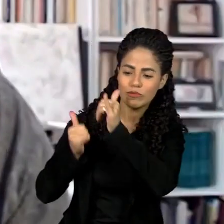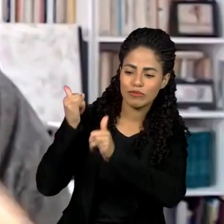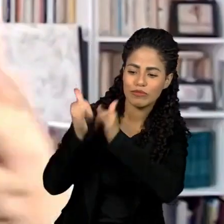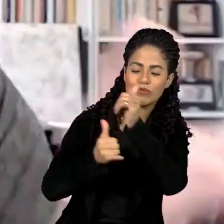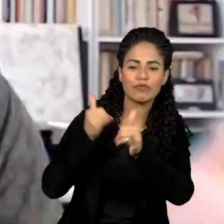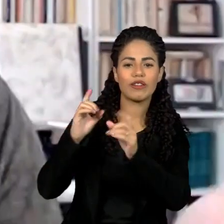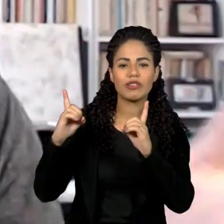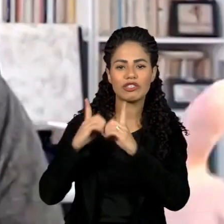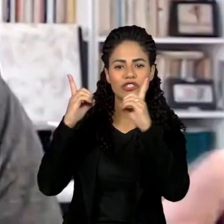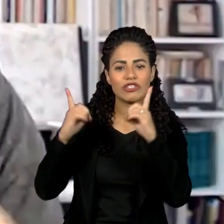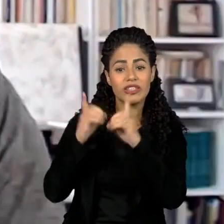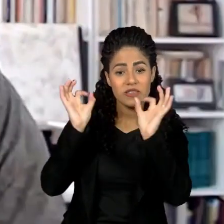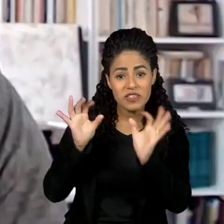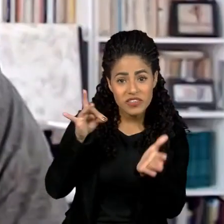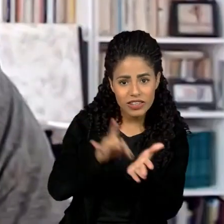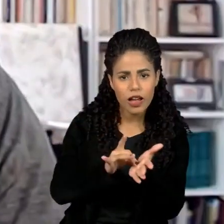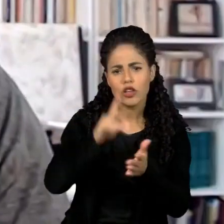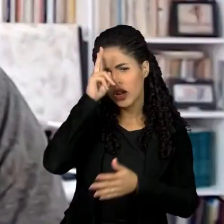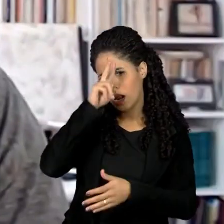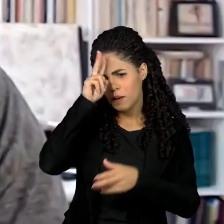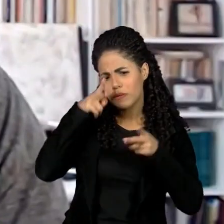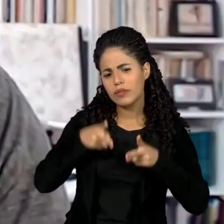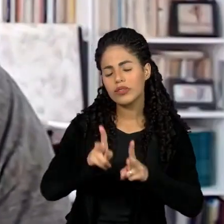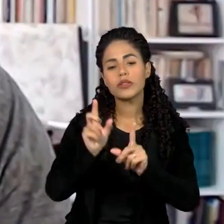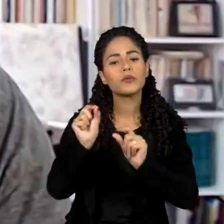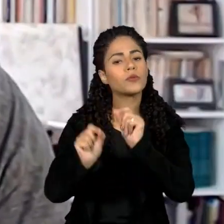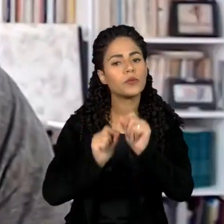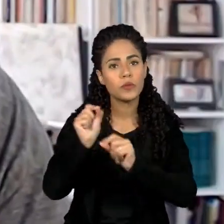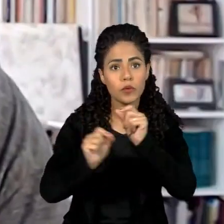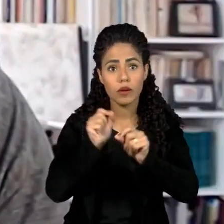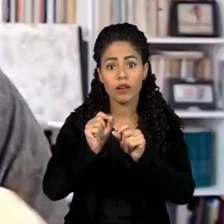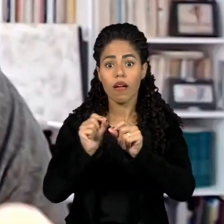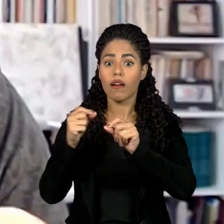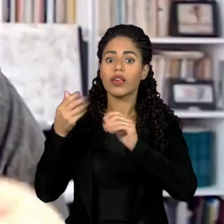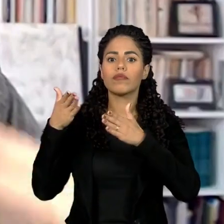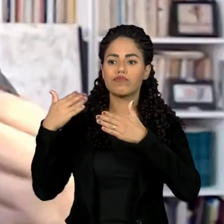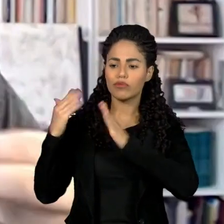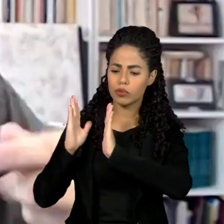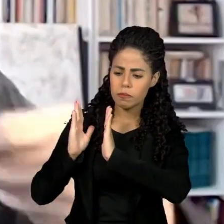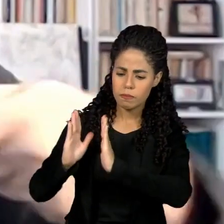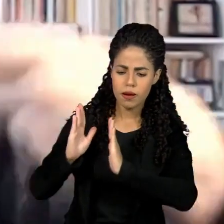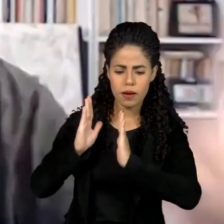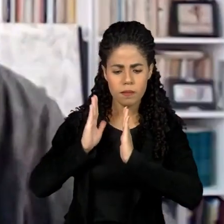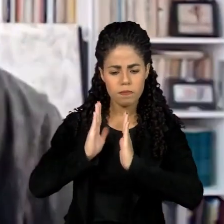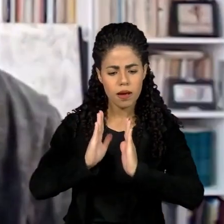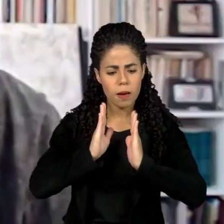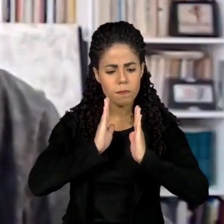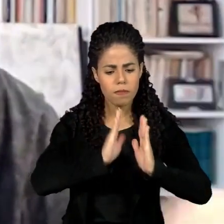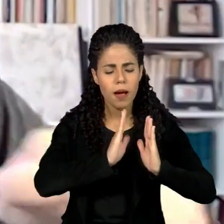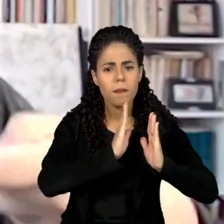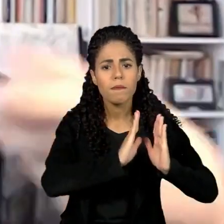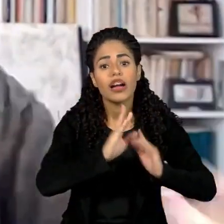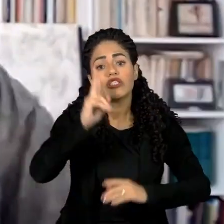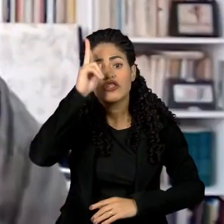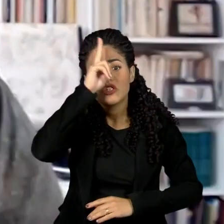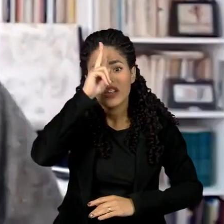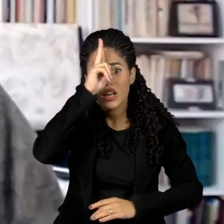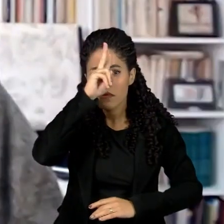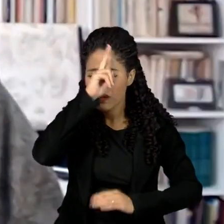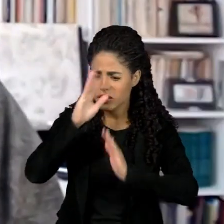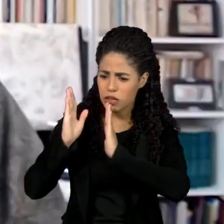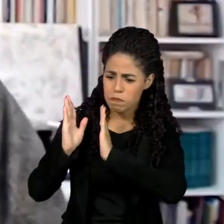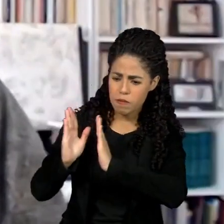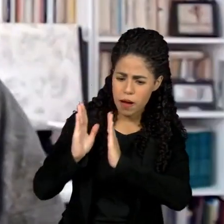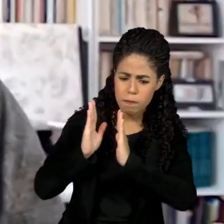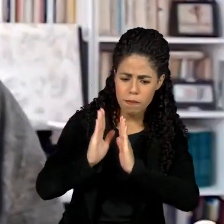dinâmico. E lembrando sempre, né, que para os processos de lembrança, né, aí o esquecimento